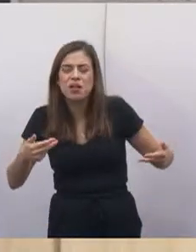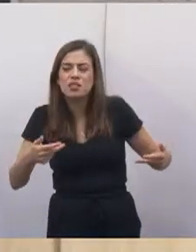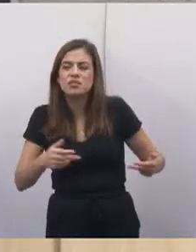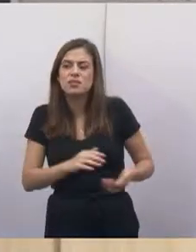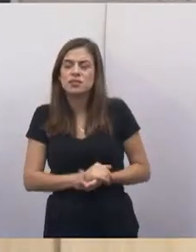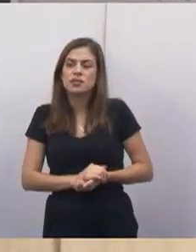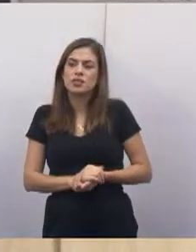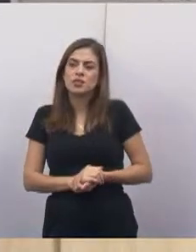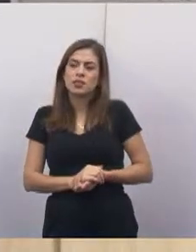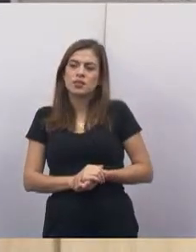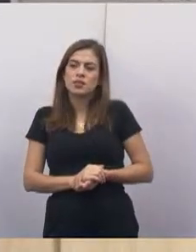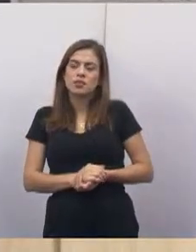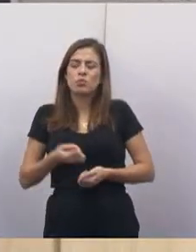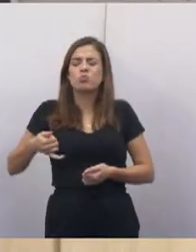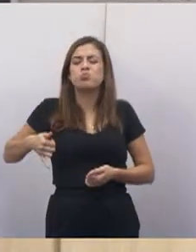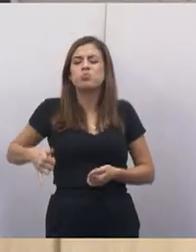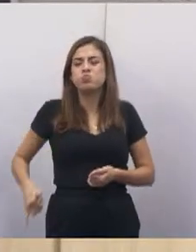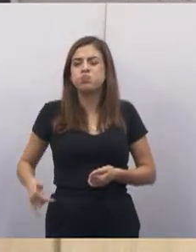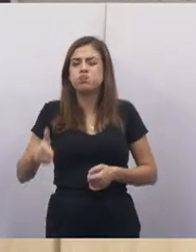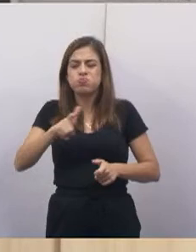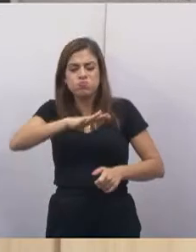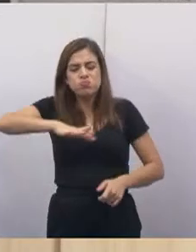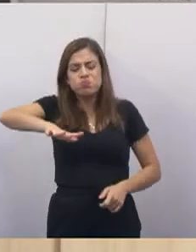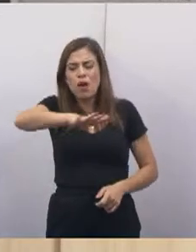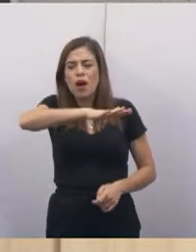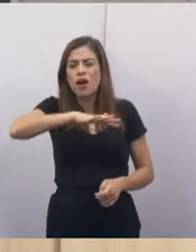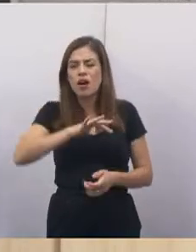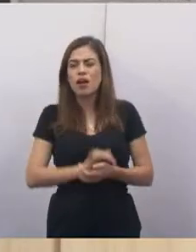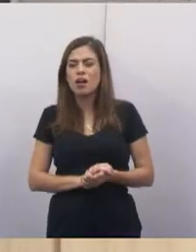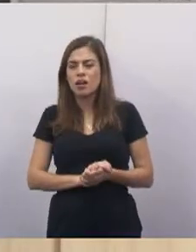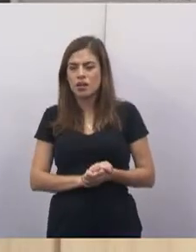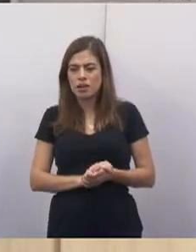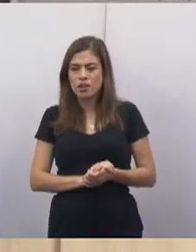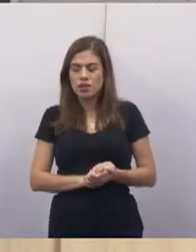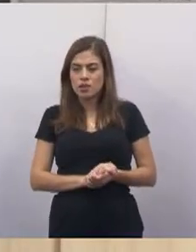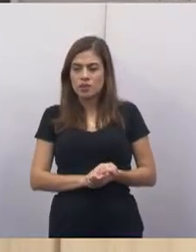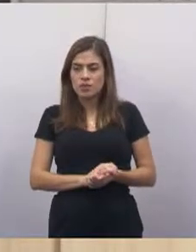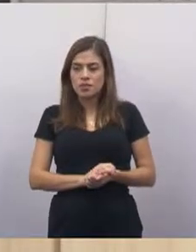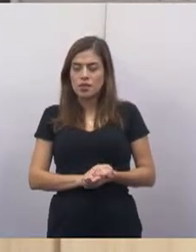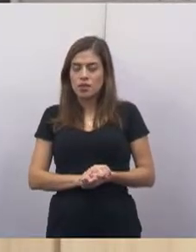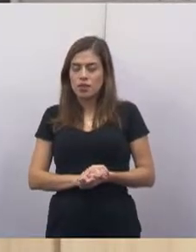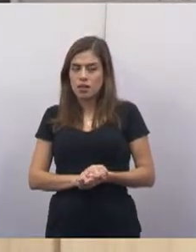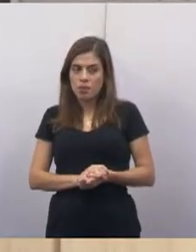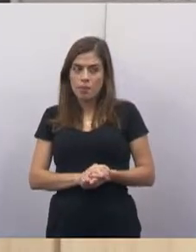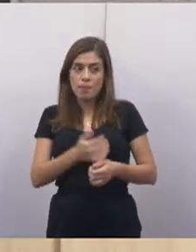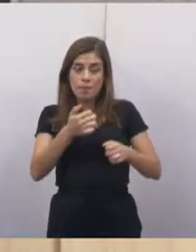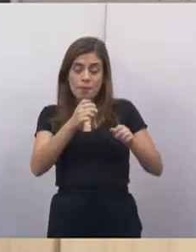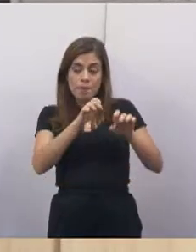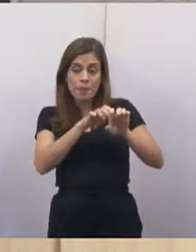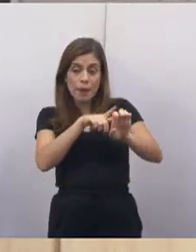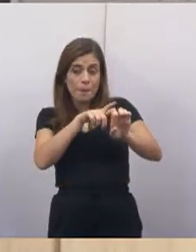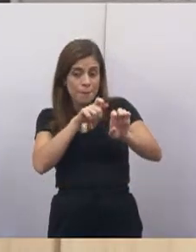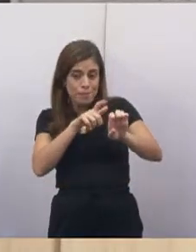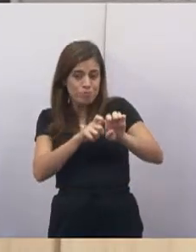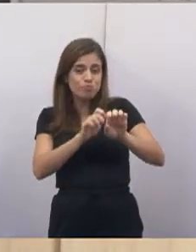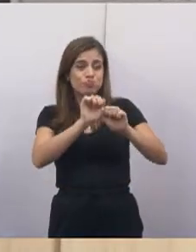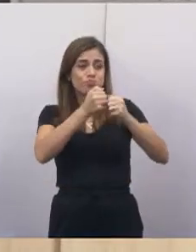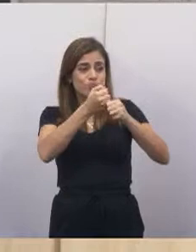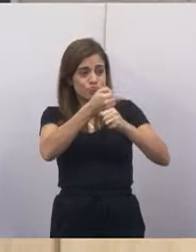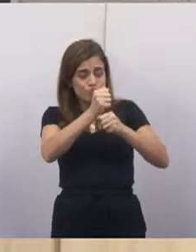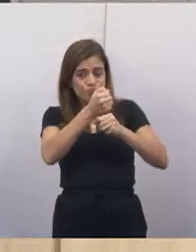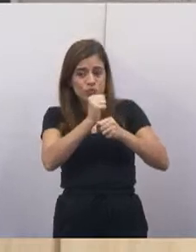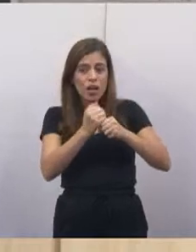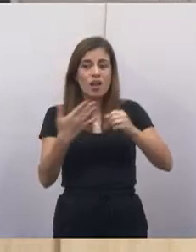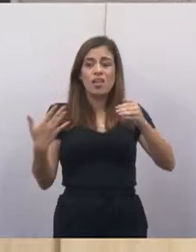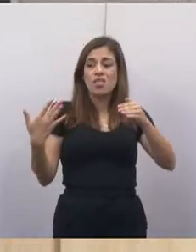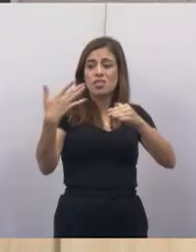área. Considerando que os novos empreendimentos que lá estão sendo construídos farão aumentar o fluxo de entrada